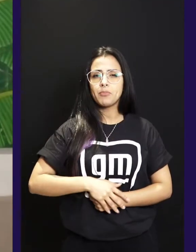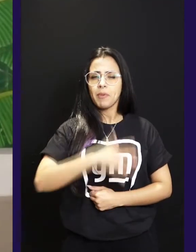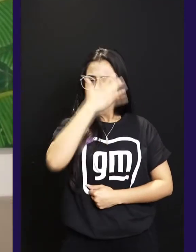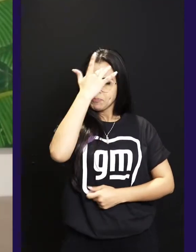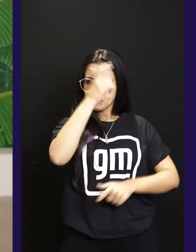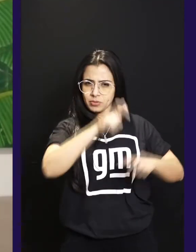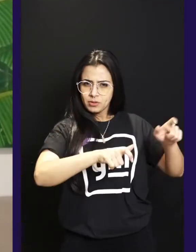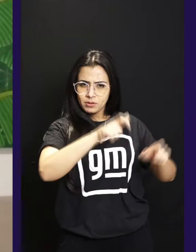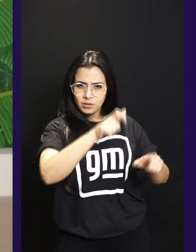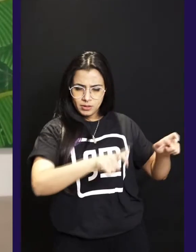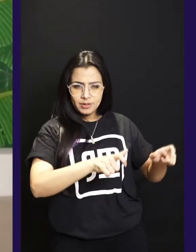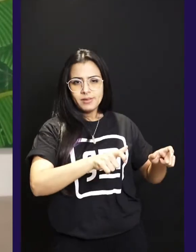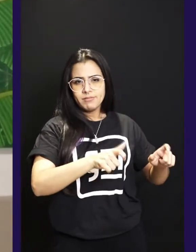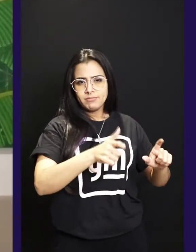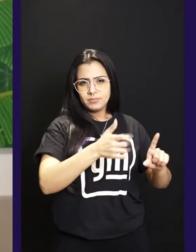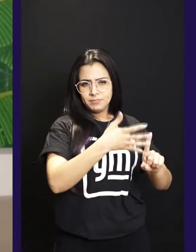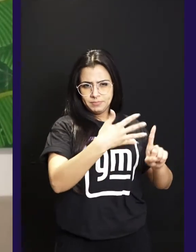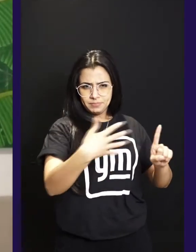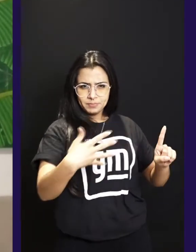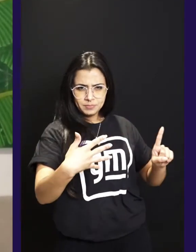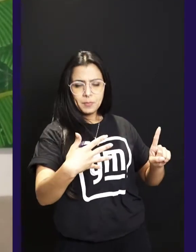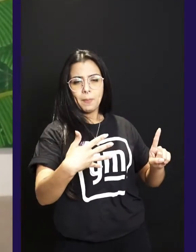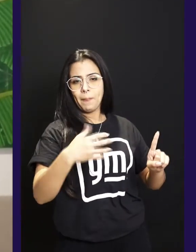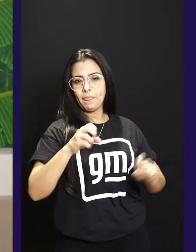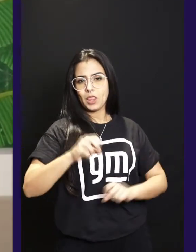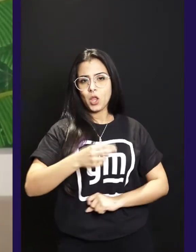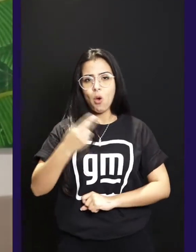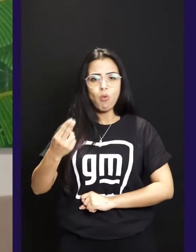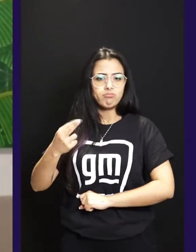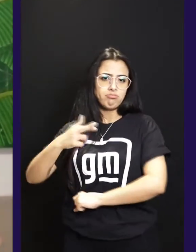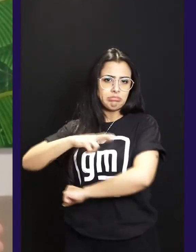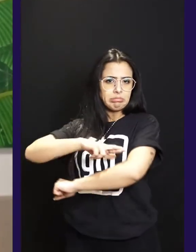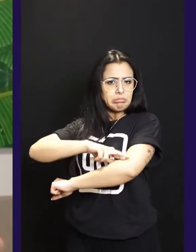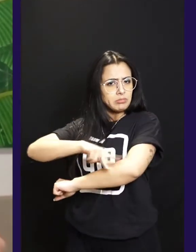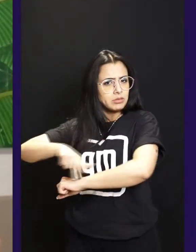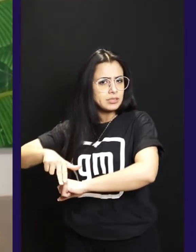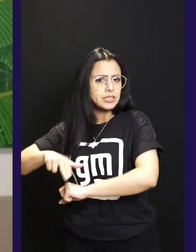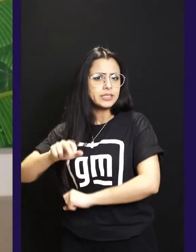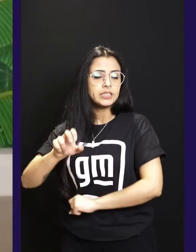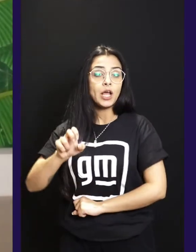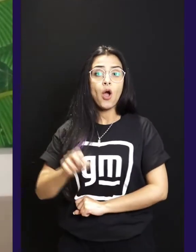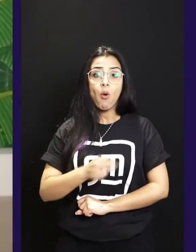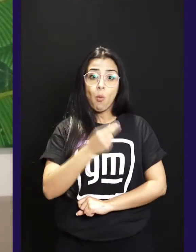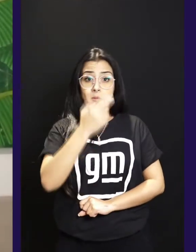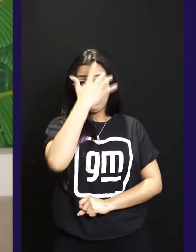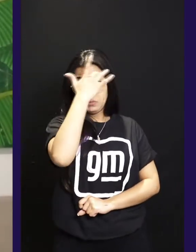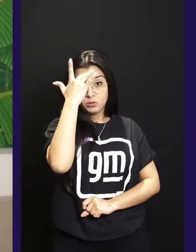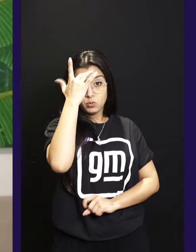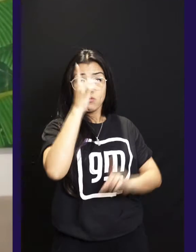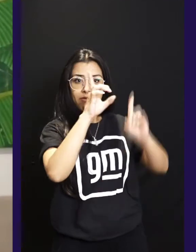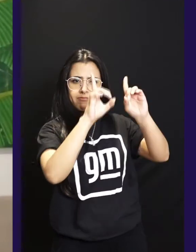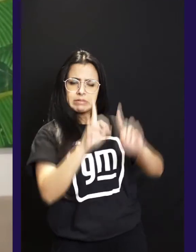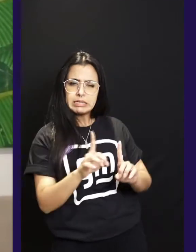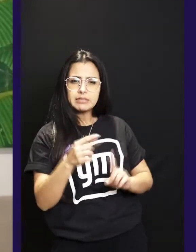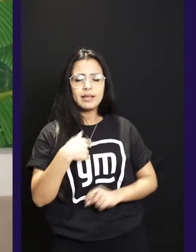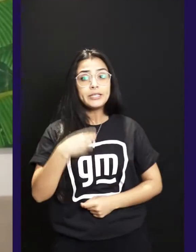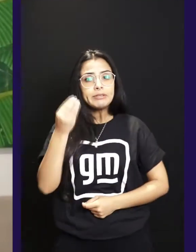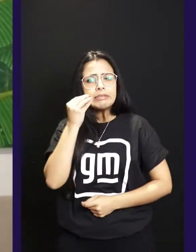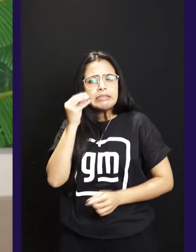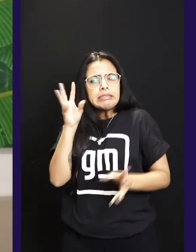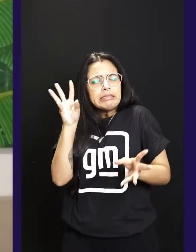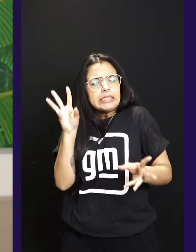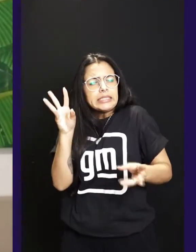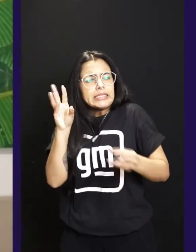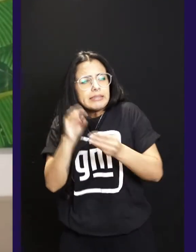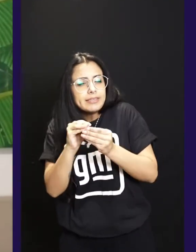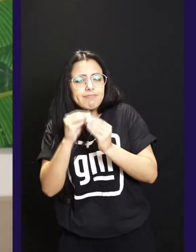questão étnico-racial, pessoas com deficiência. Eu fiz o possível e impossível para escrever isso nesse livrinho aqui, e eu fiz ele de um